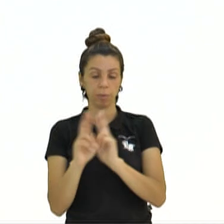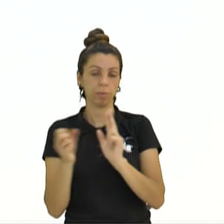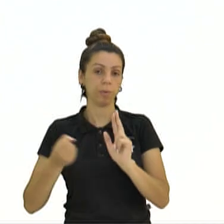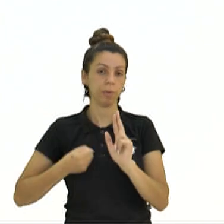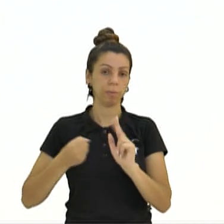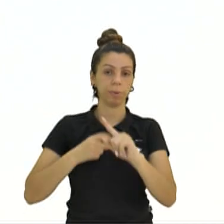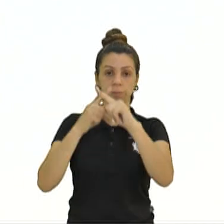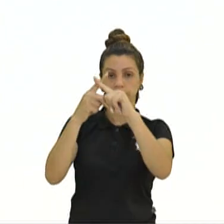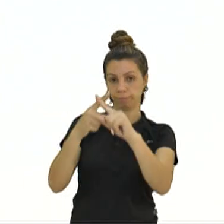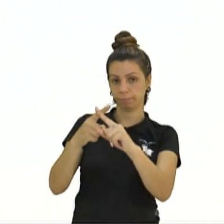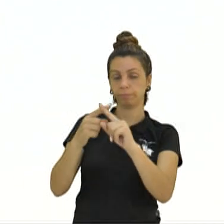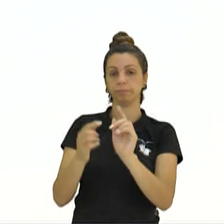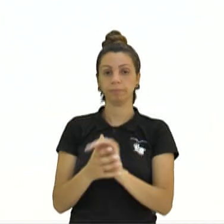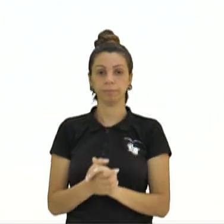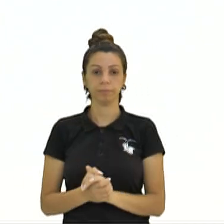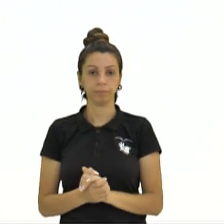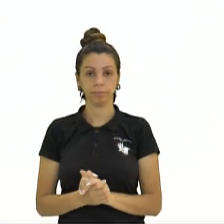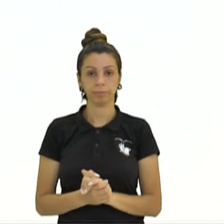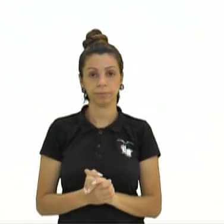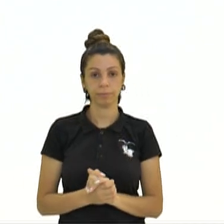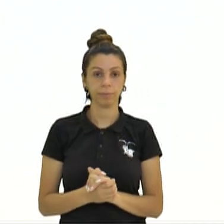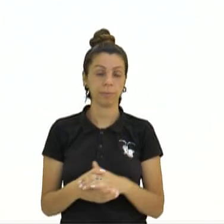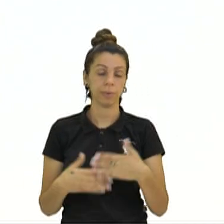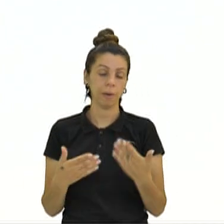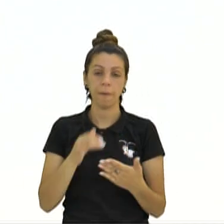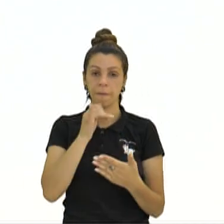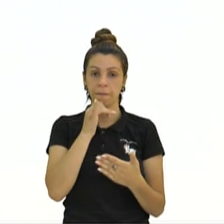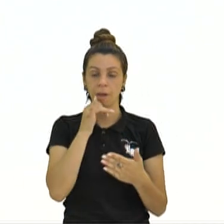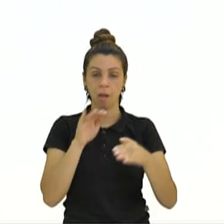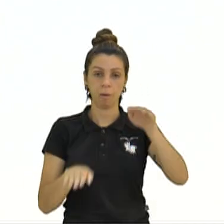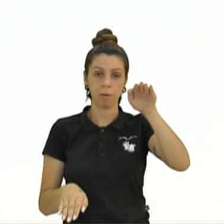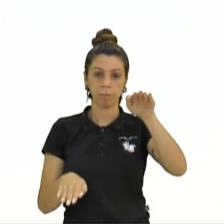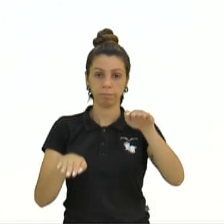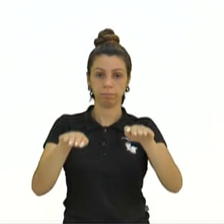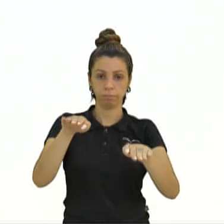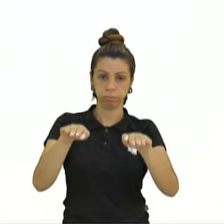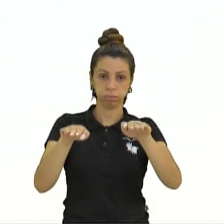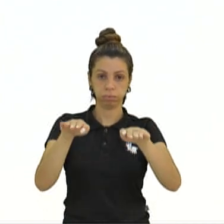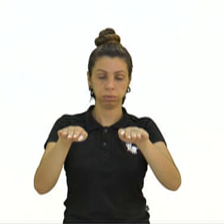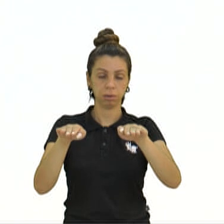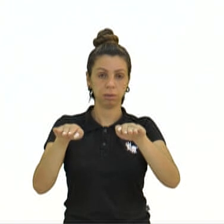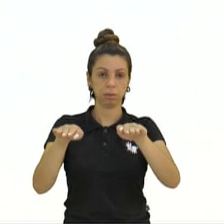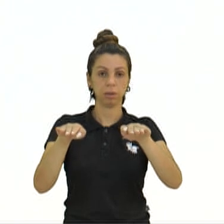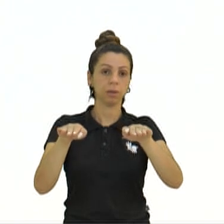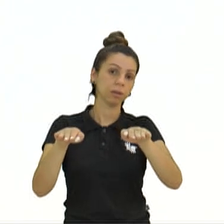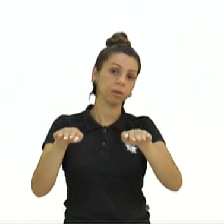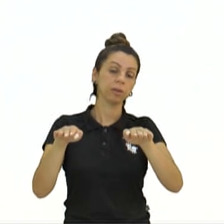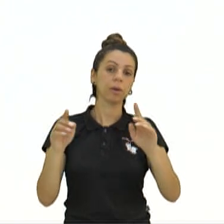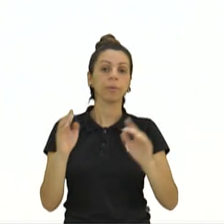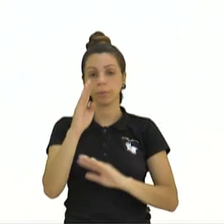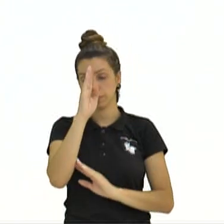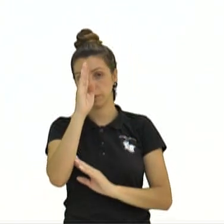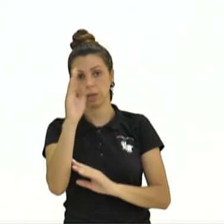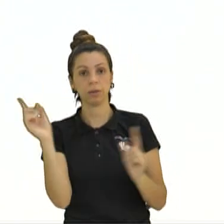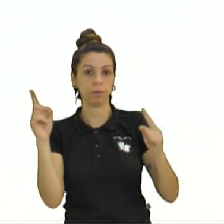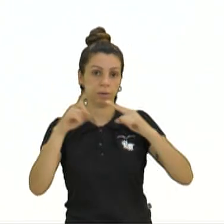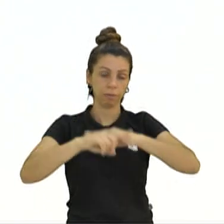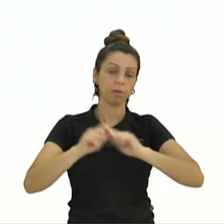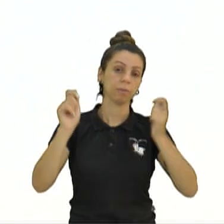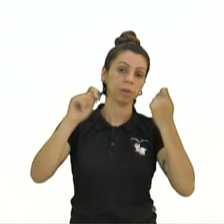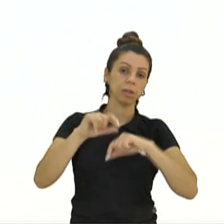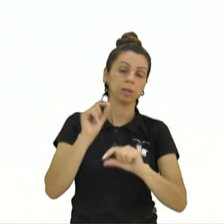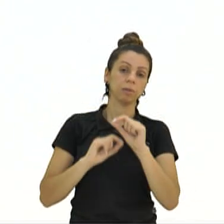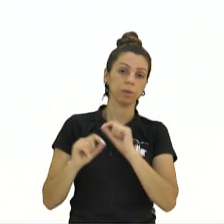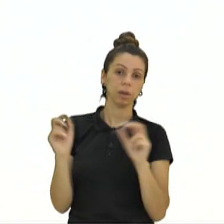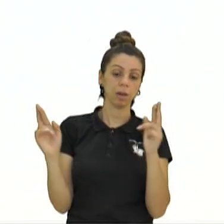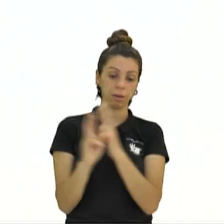uma multiplicação. Tá? Então, para eu falar de grandezas proporcionais, sejam elas diretas ou inversas, tem que existir uma